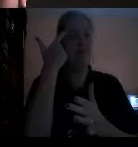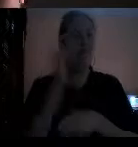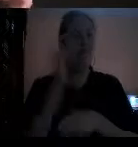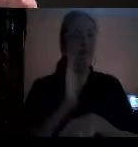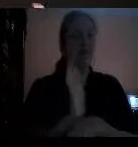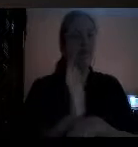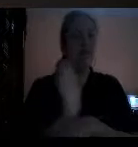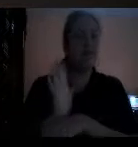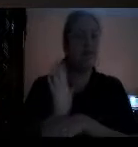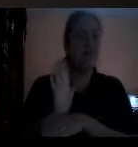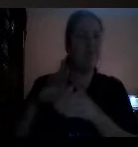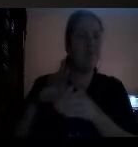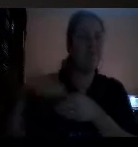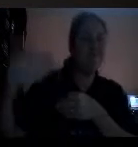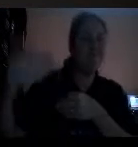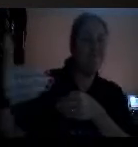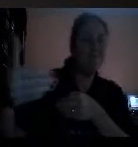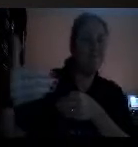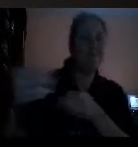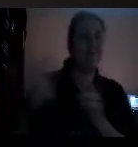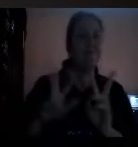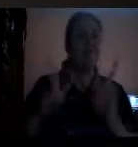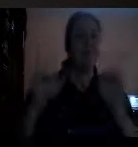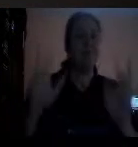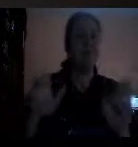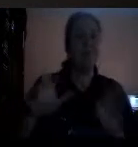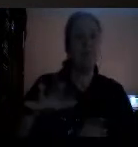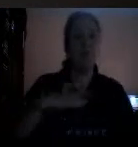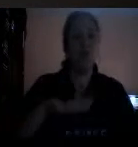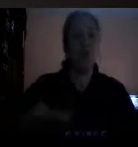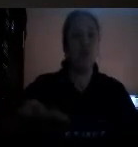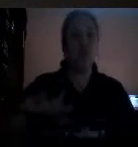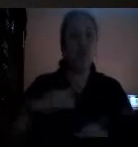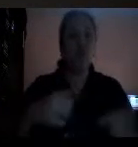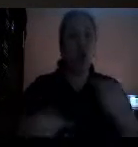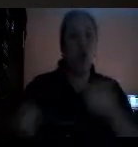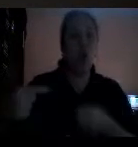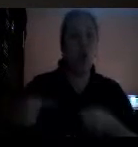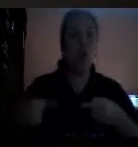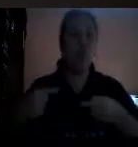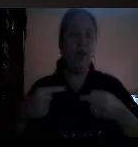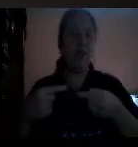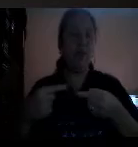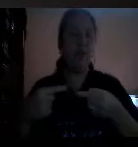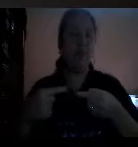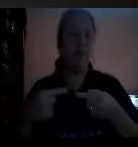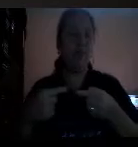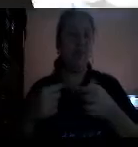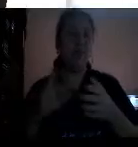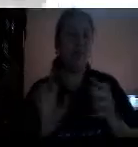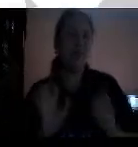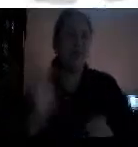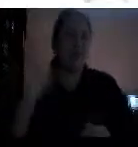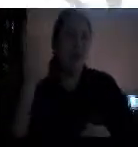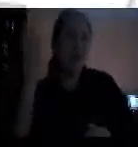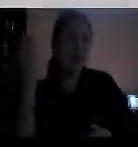o que? Atuante nos cenários conhecidos como Guerra Fria e Nova Ordem Mundial.